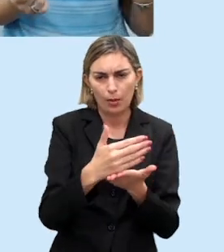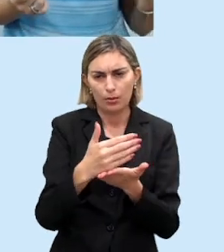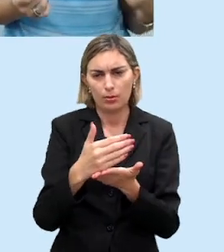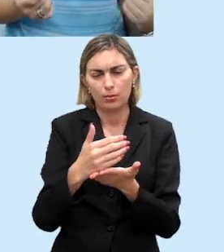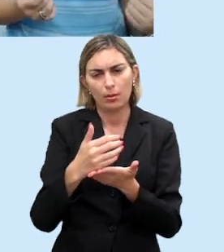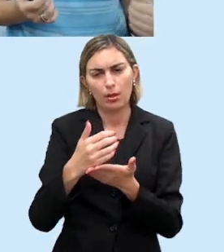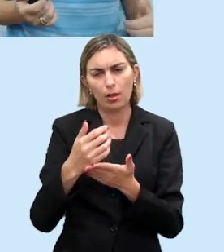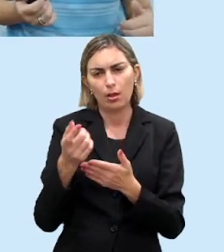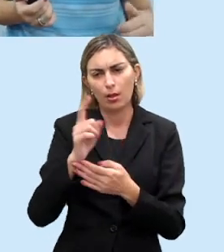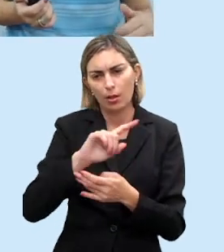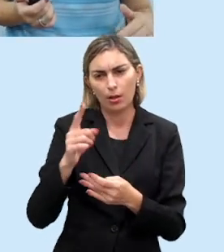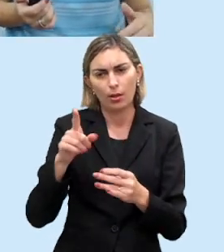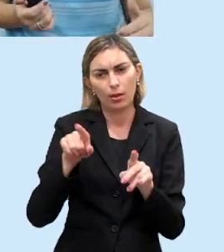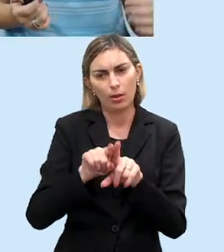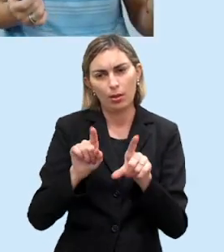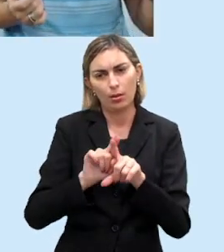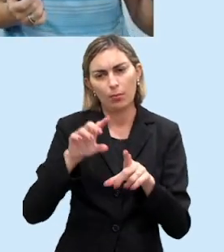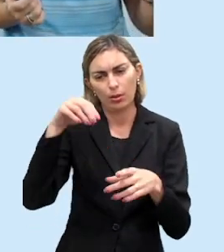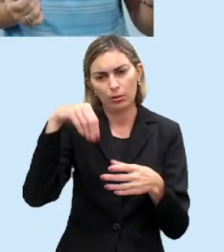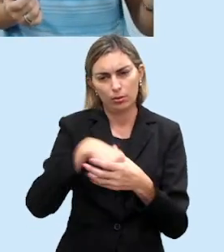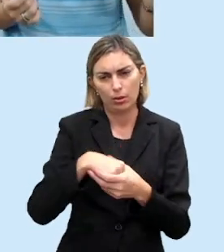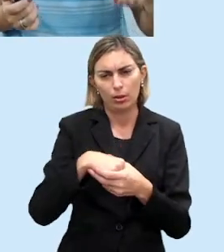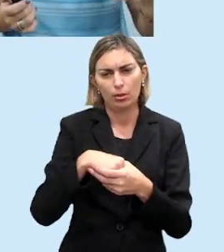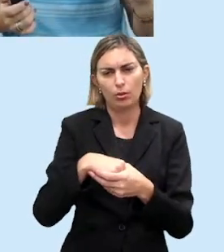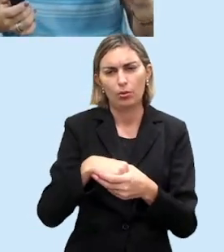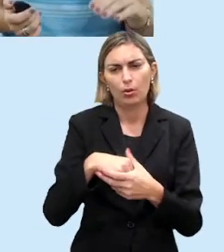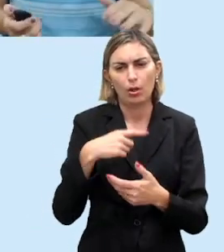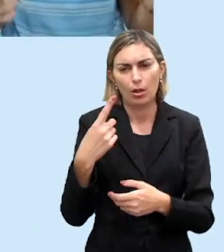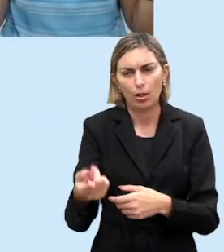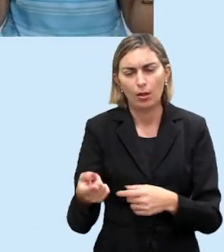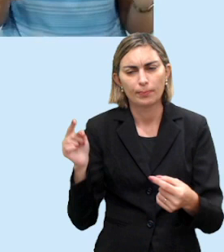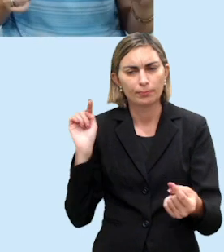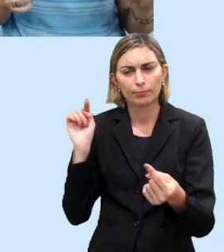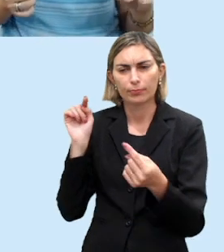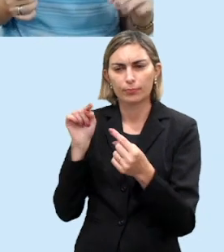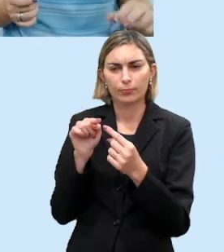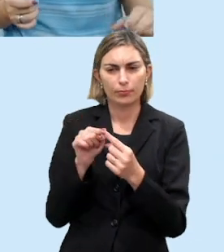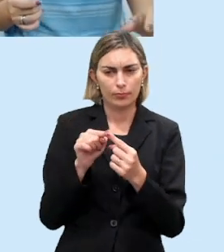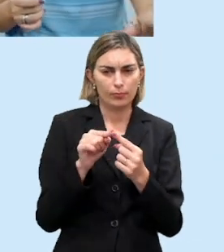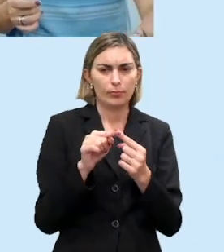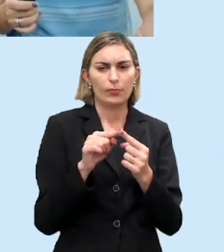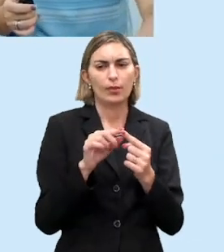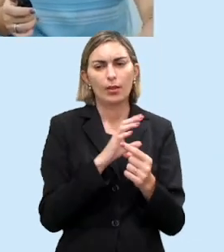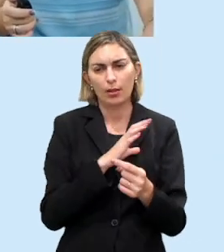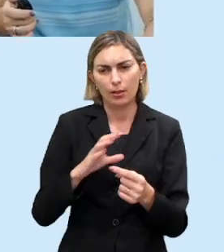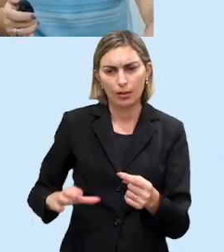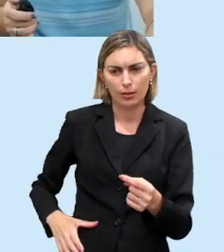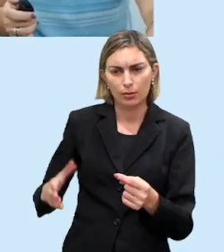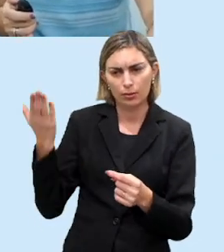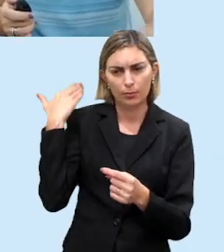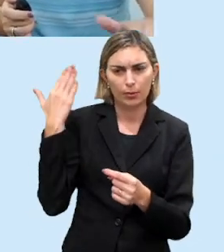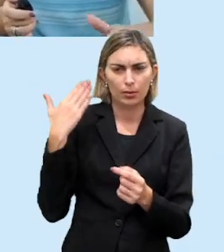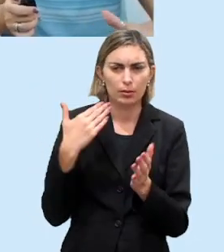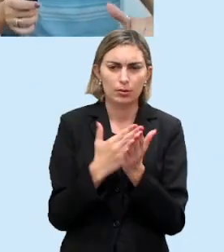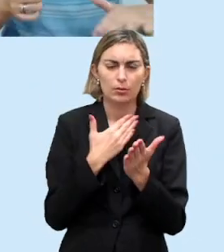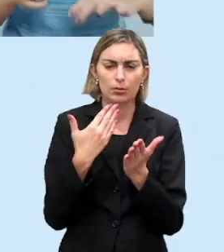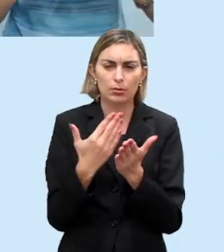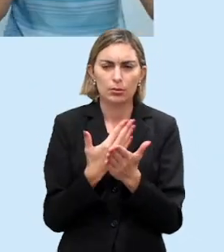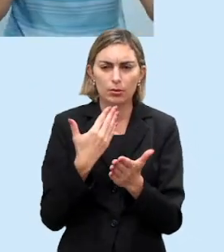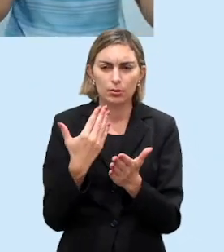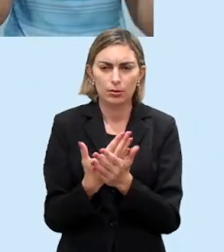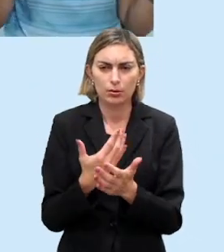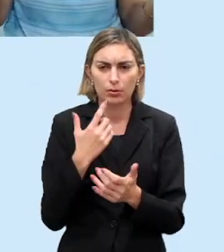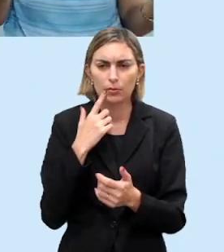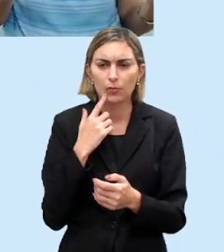ômega, também dentro da tradição cristã, ele está relacionado a Cristo, não é? Lá no livro